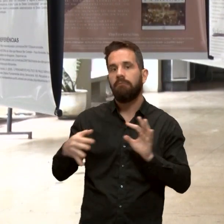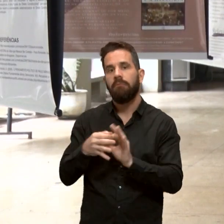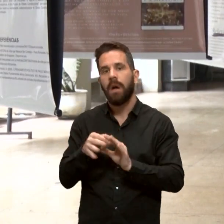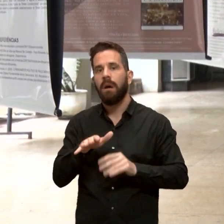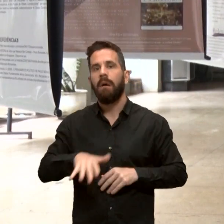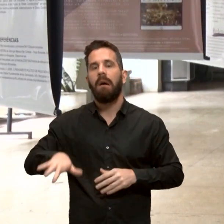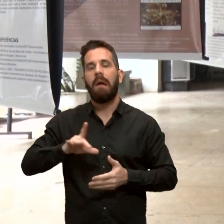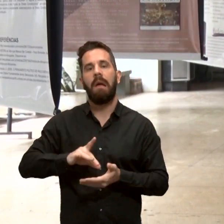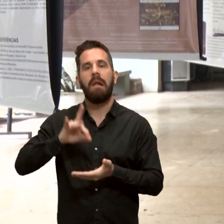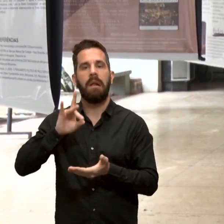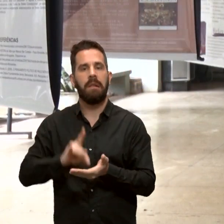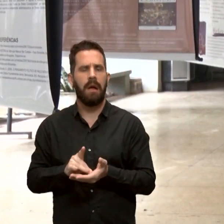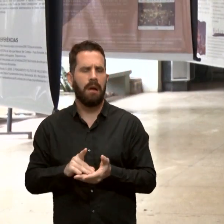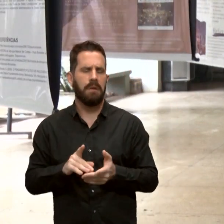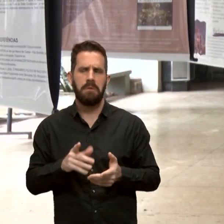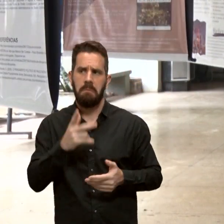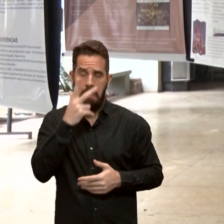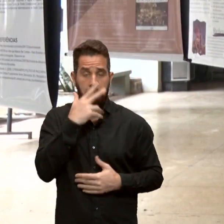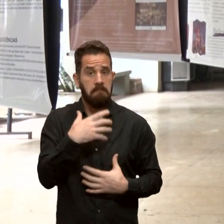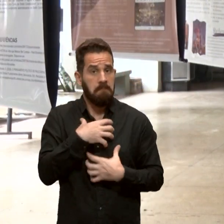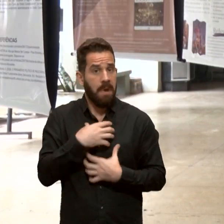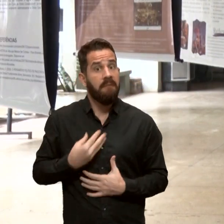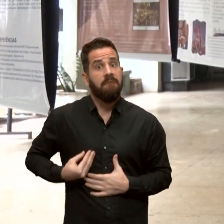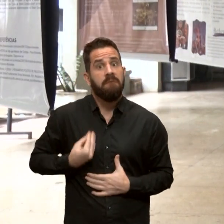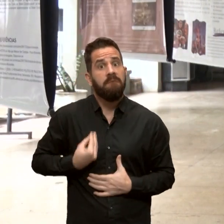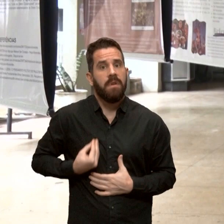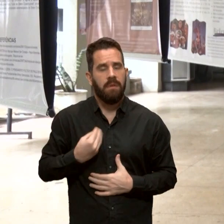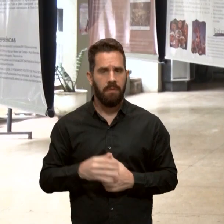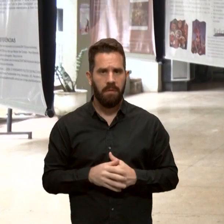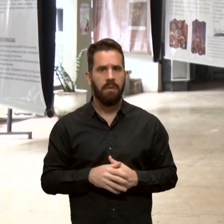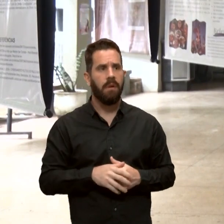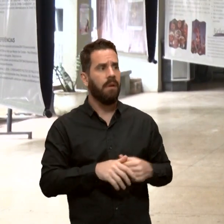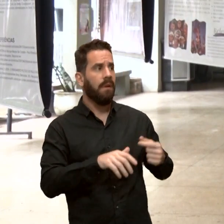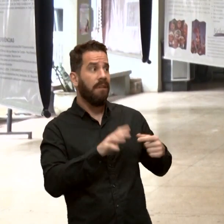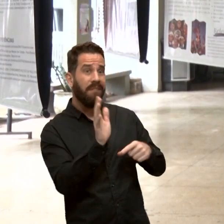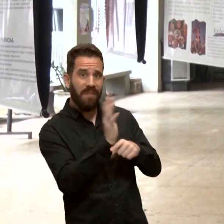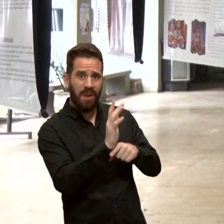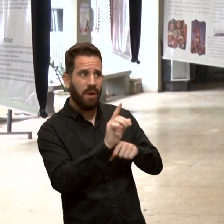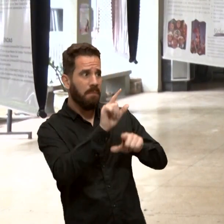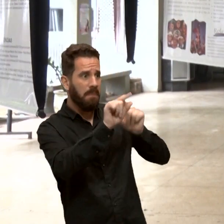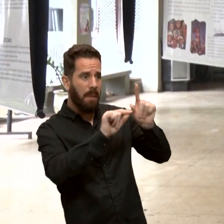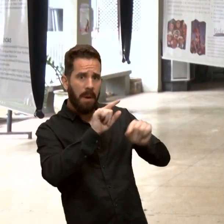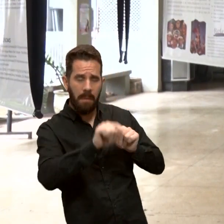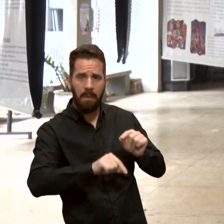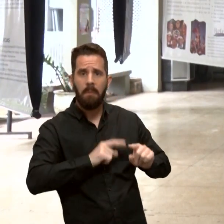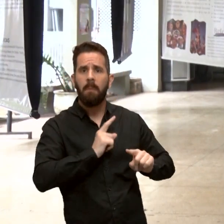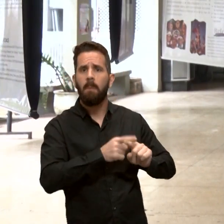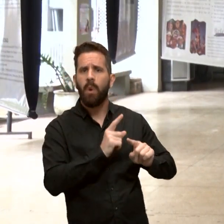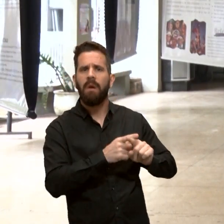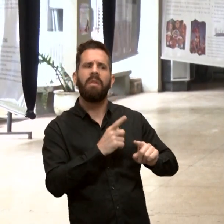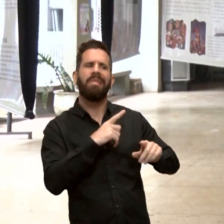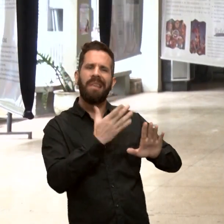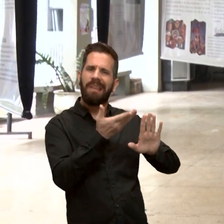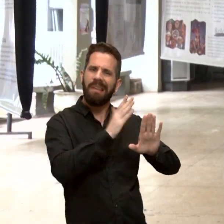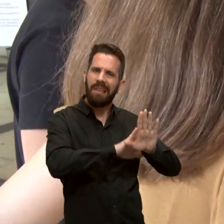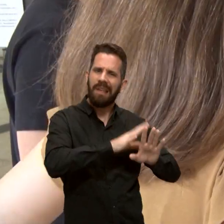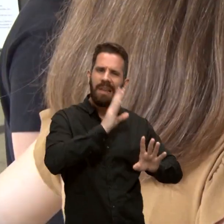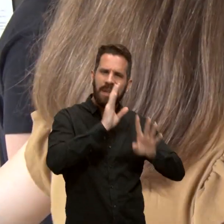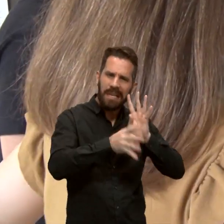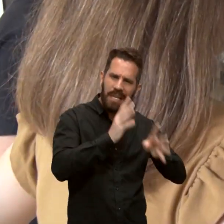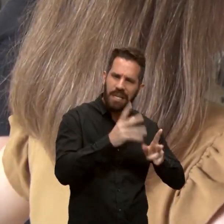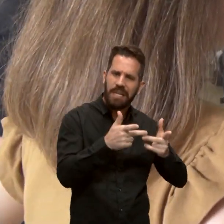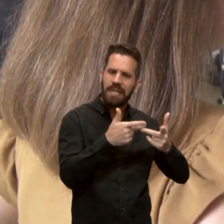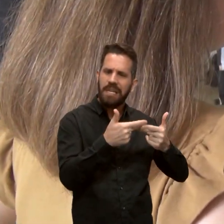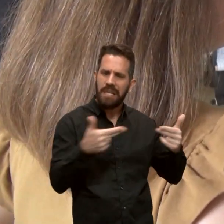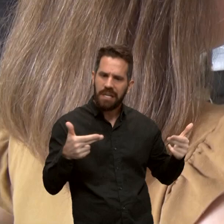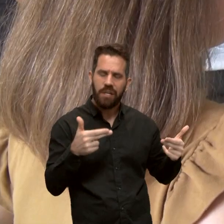vivendo. Vários filmes foram escolhidos de acordo com a criticidade, com as reflexões que eles trazem para o nosso cotidiano. João